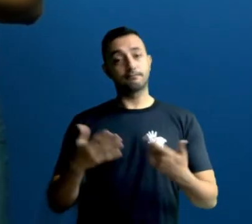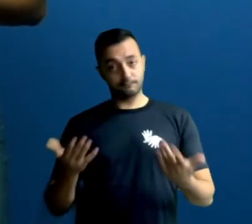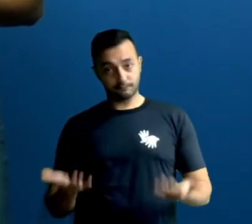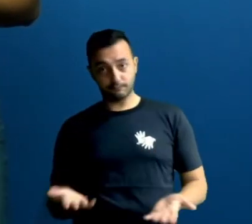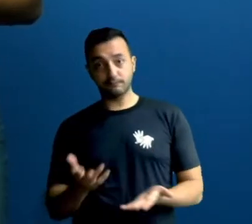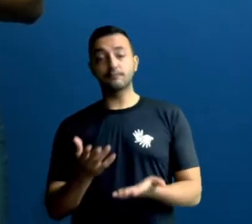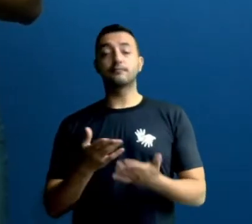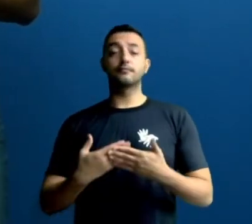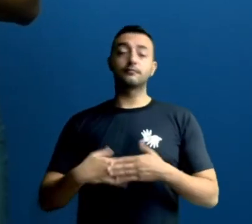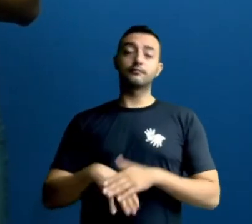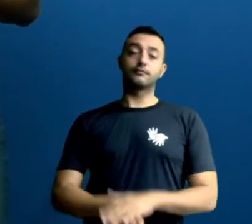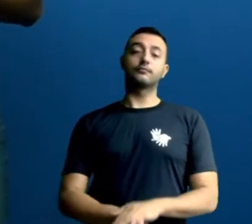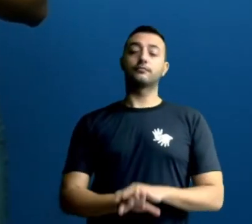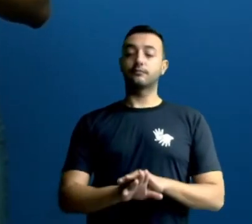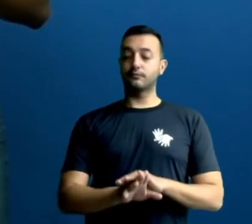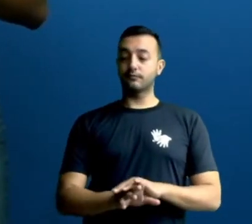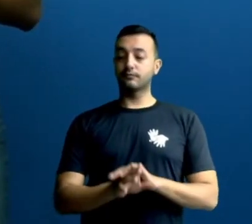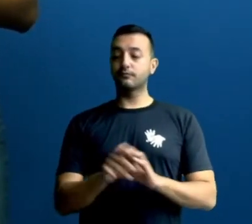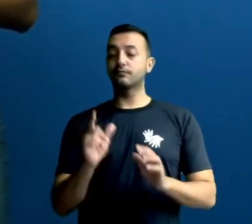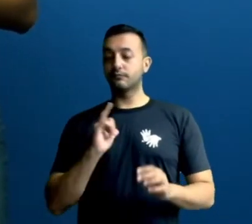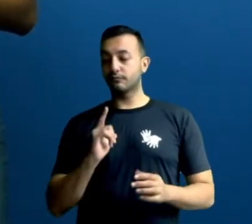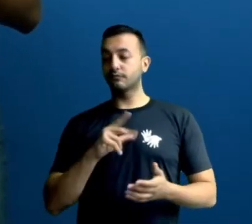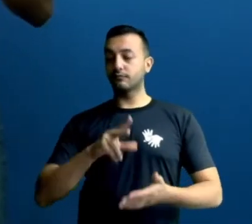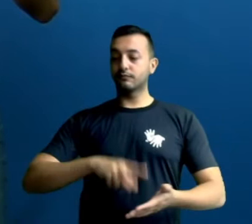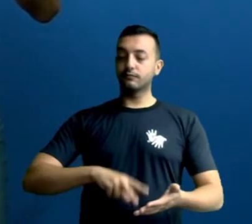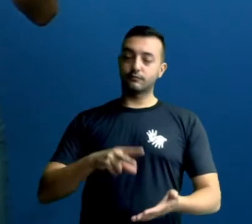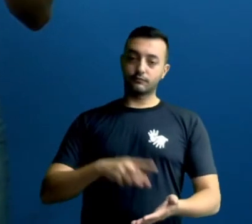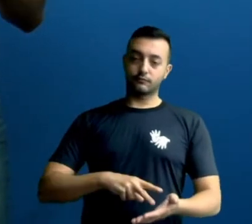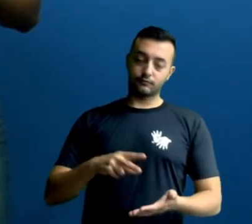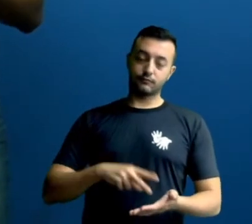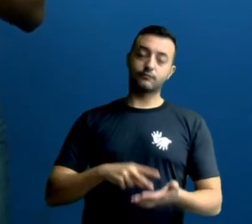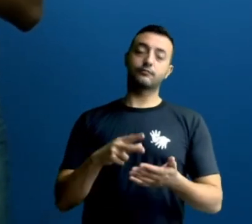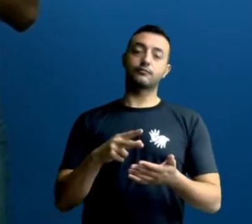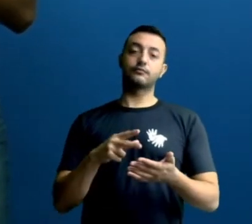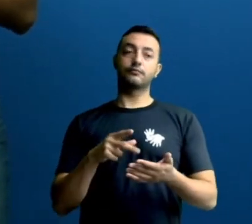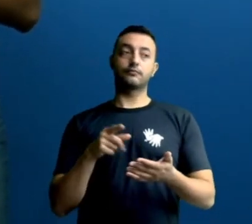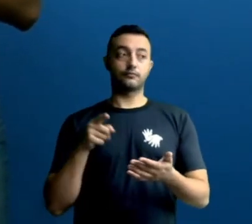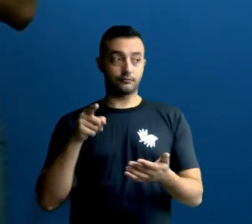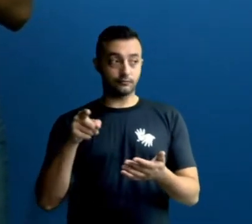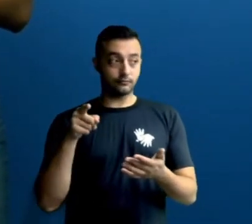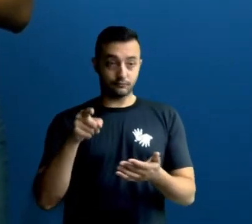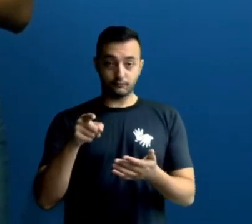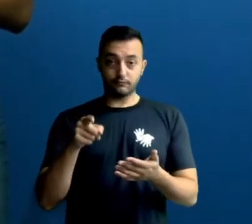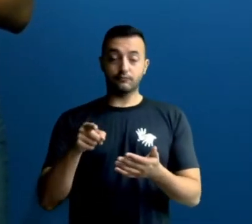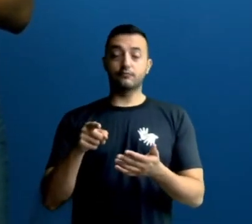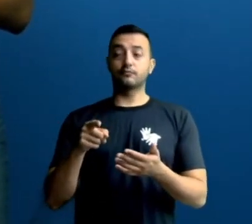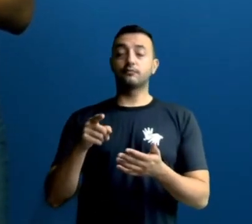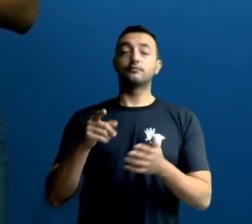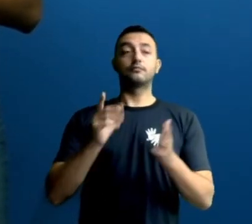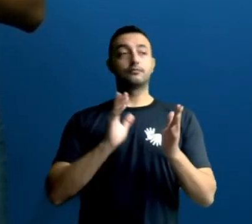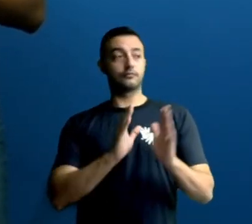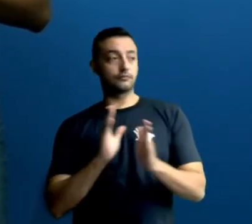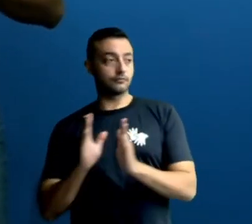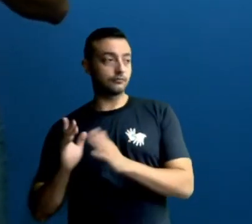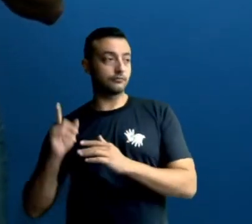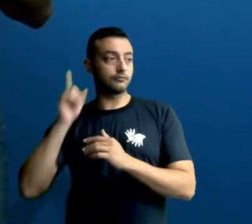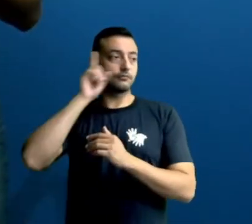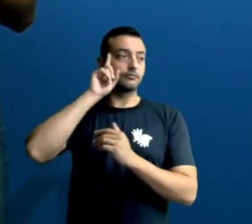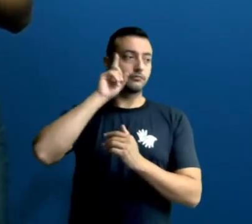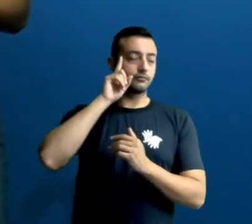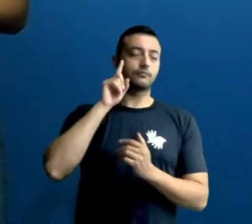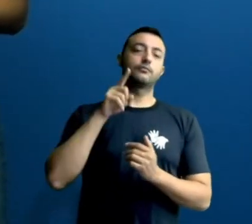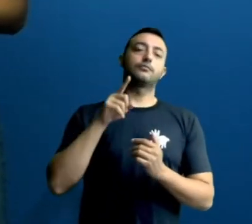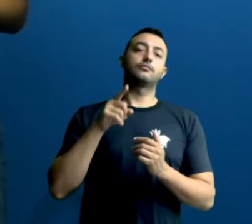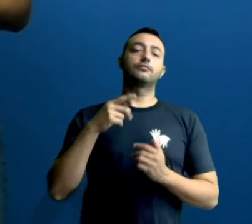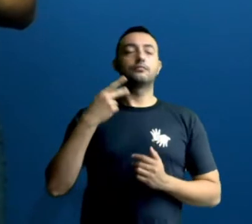manter esse hábito, fazer com que seja a leitura algo que você coloca na sua rotina, algo que